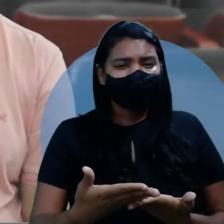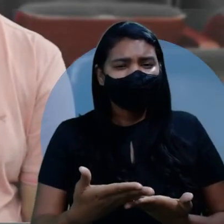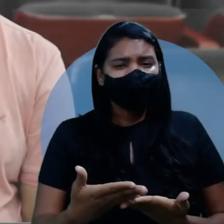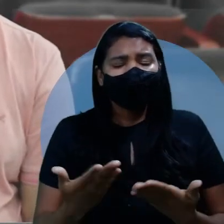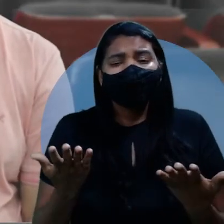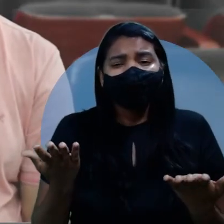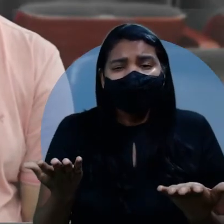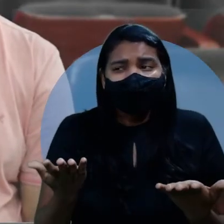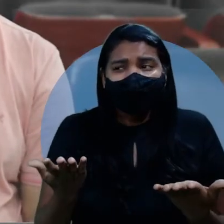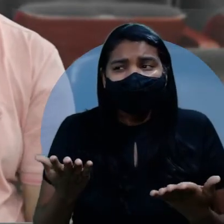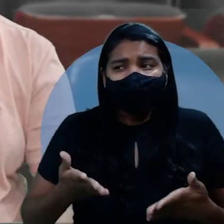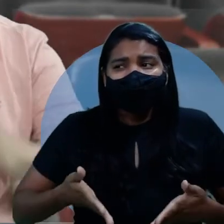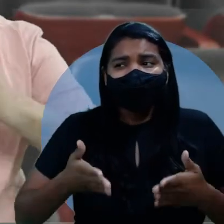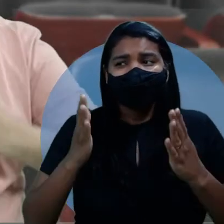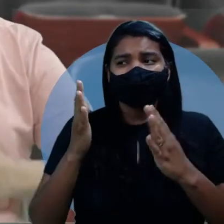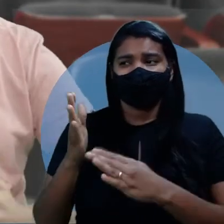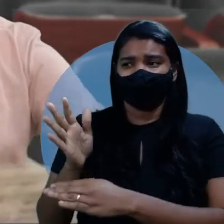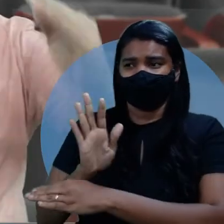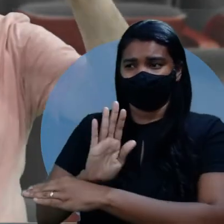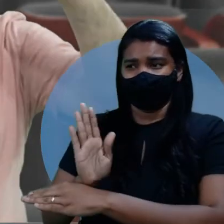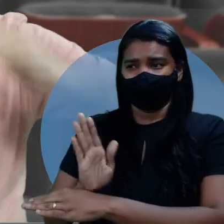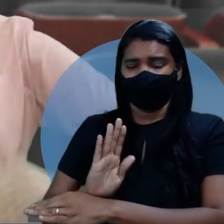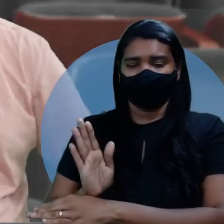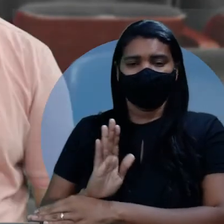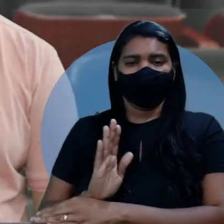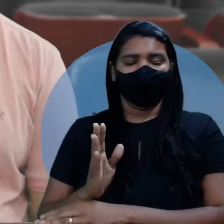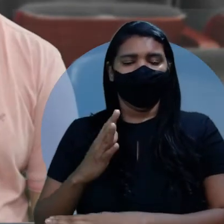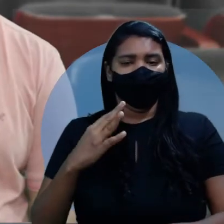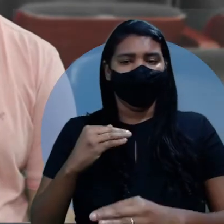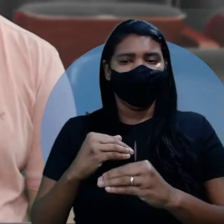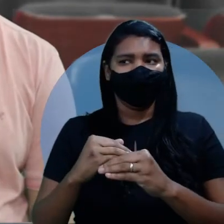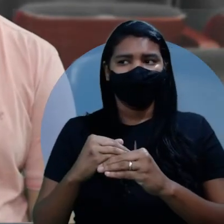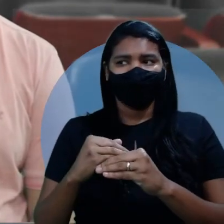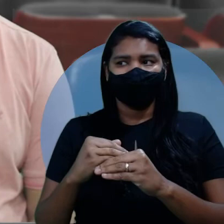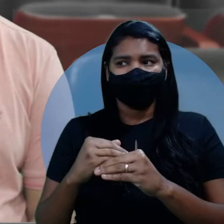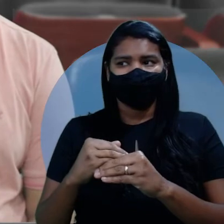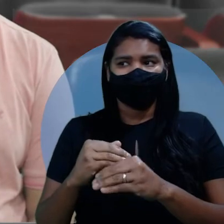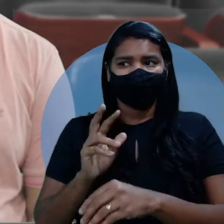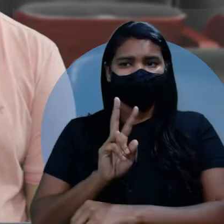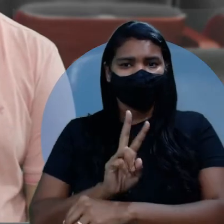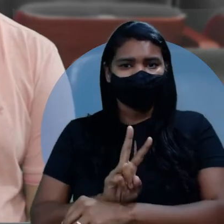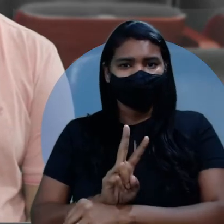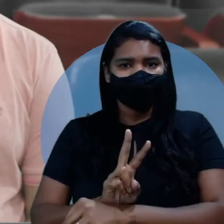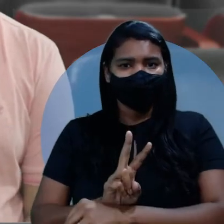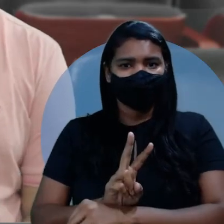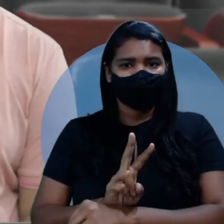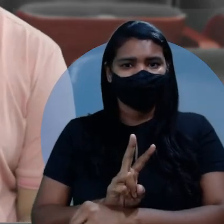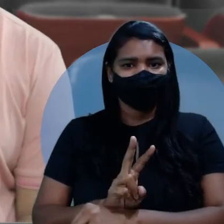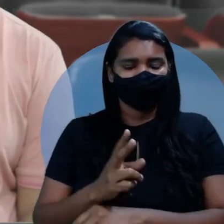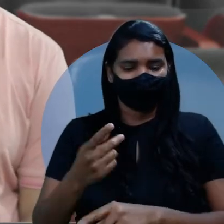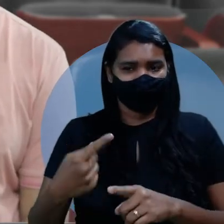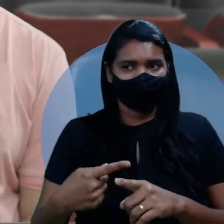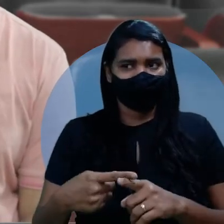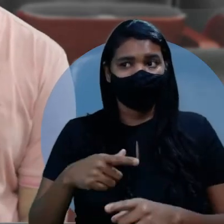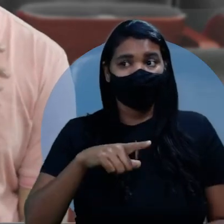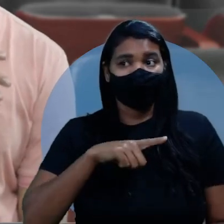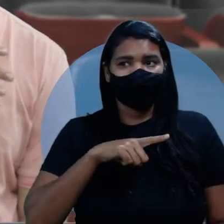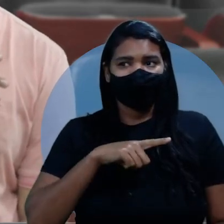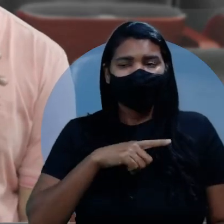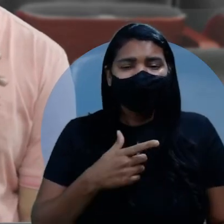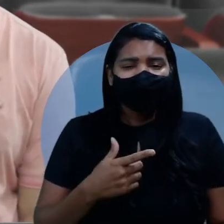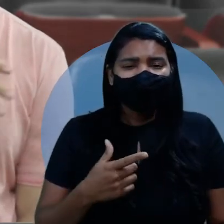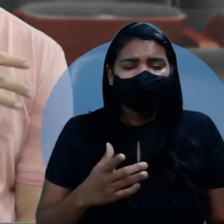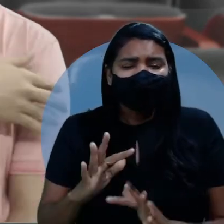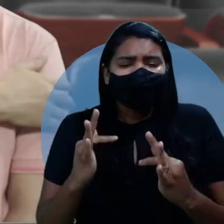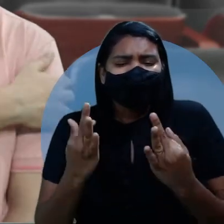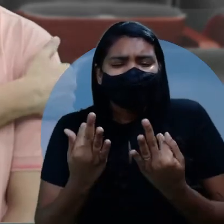Será que o São Luís, que eu espero que ele, claro que ele continue, ele foi preservado justamente porque ele tem essa memória